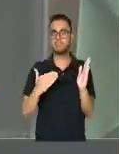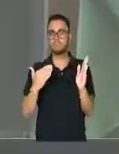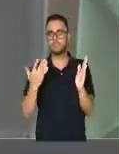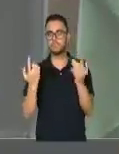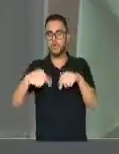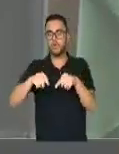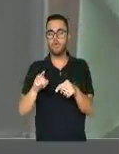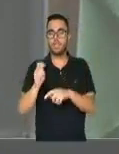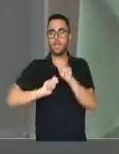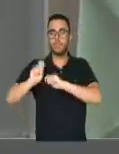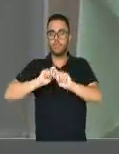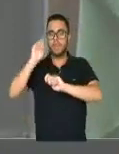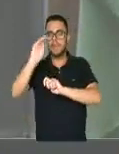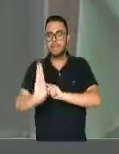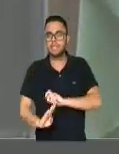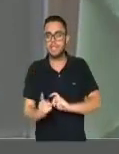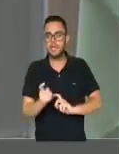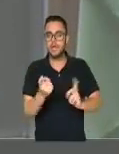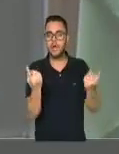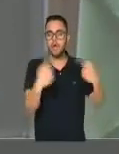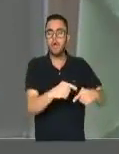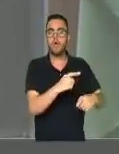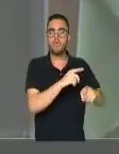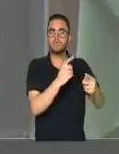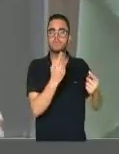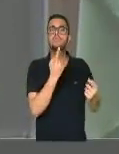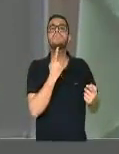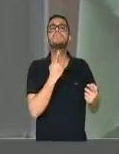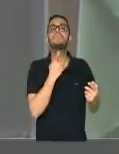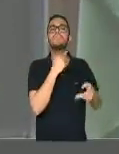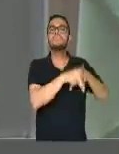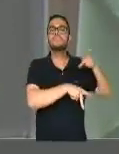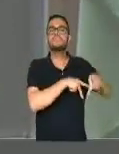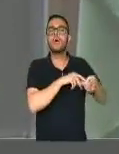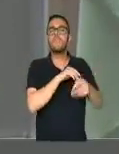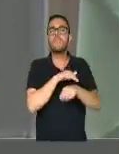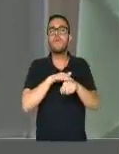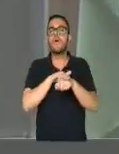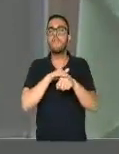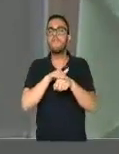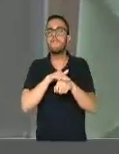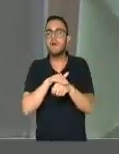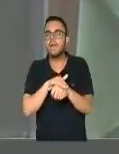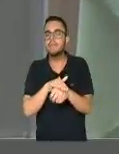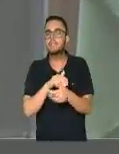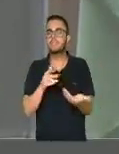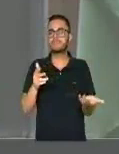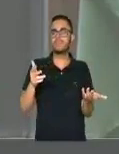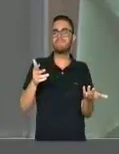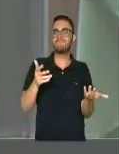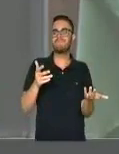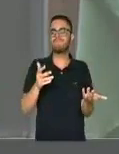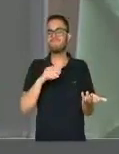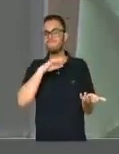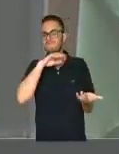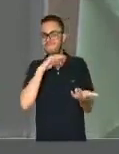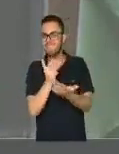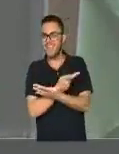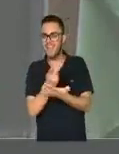contra os interesses do povo, conversas nada republicanas sendo